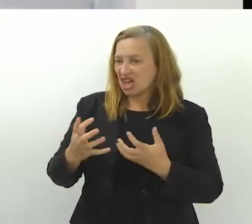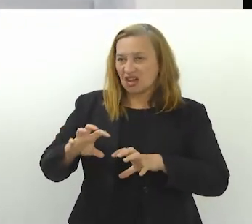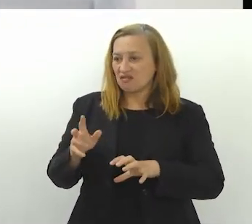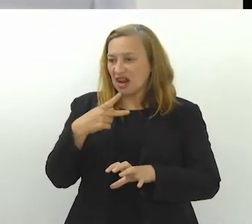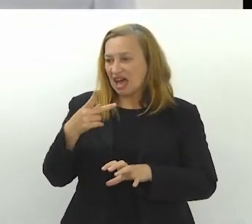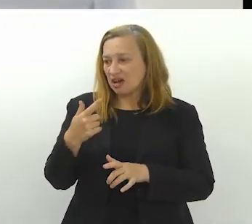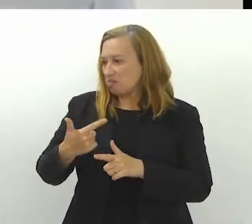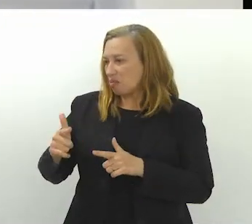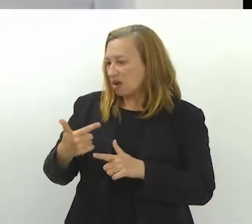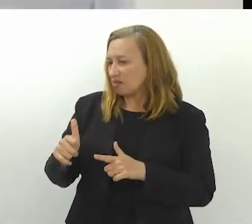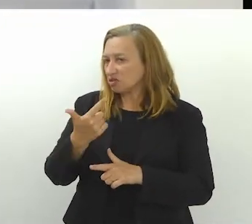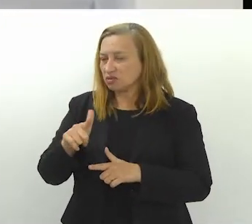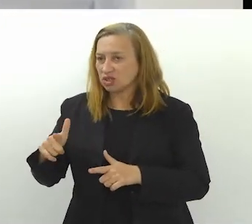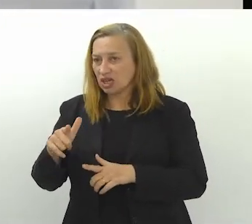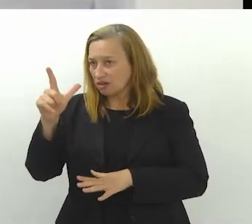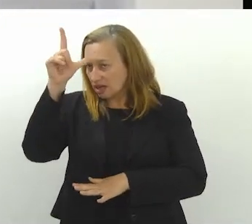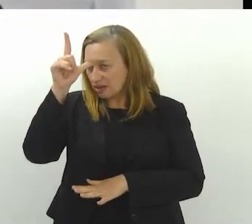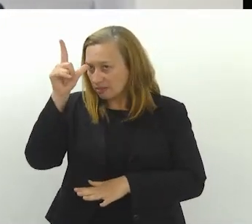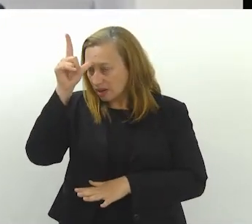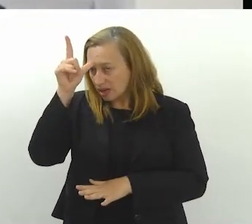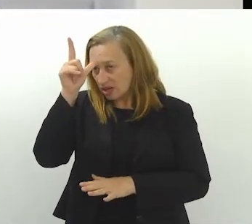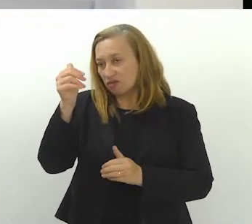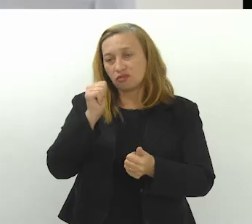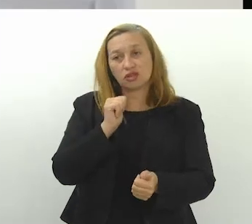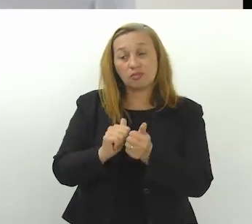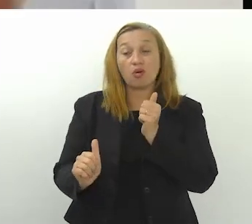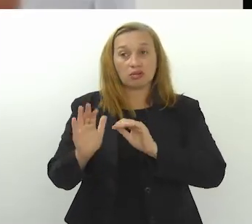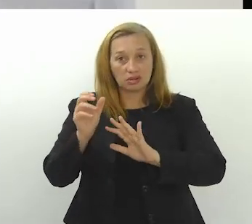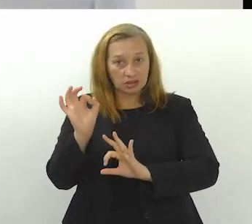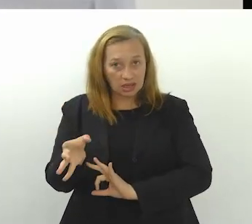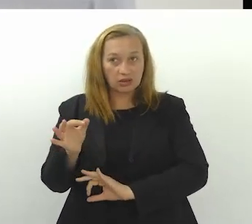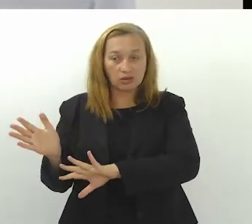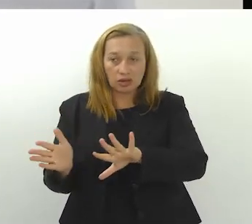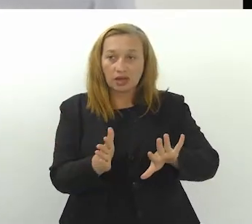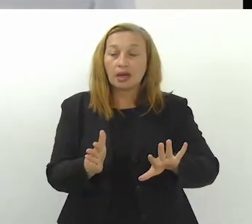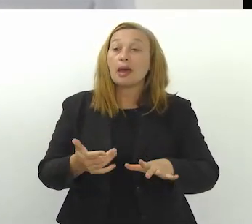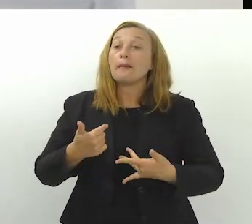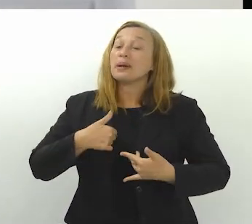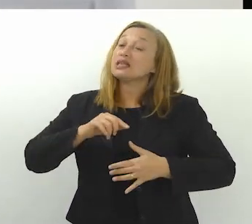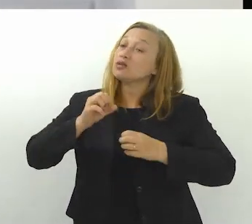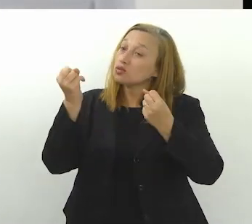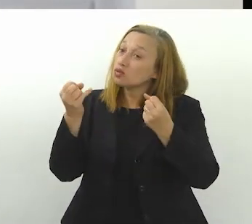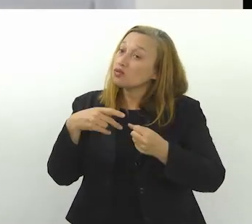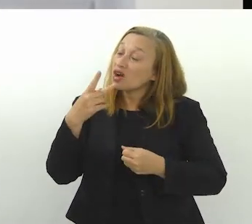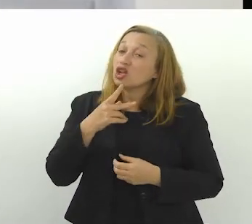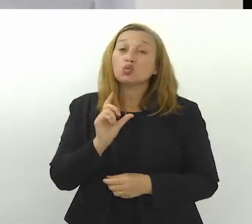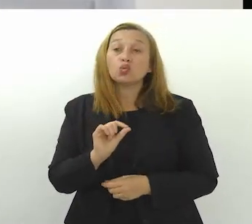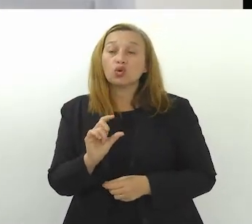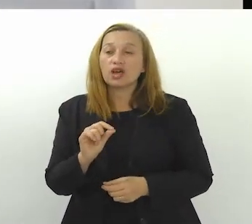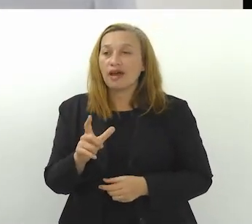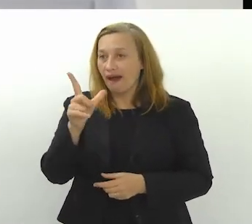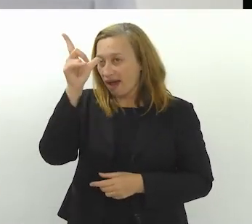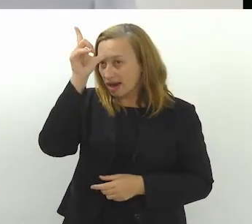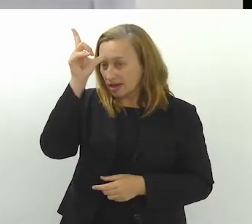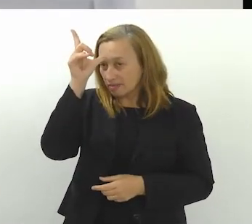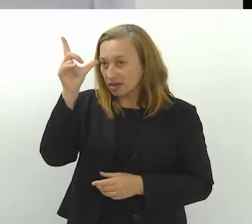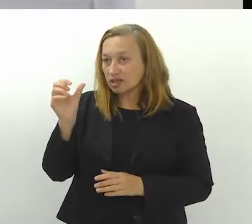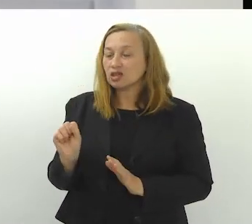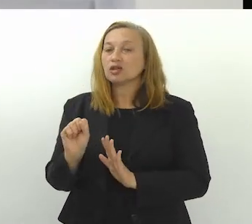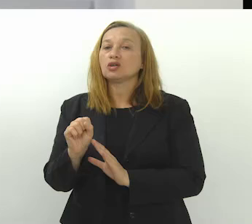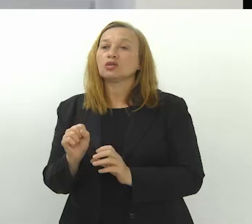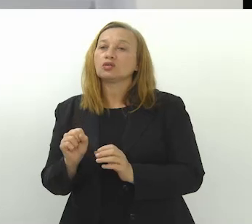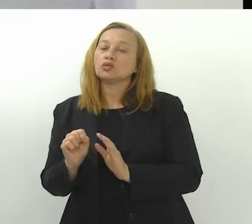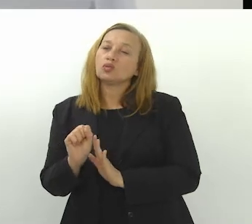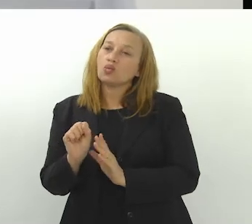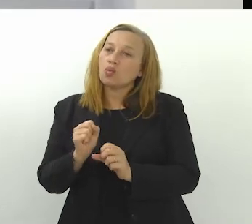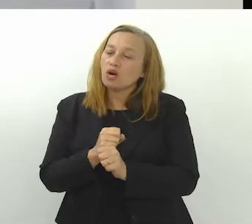não haja mais problemas no futebol alemão, tá certo? Uhum. De qualquer maneira, o que eu estava falando era o seguinte, né? A Alemanha, desde a